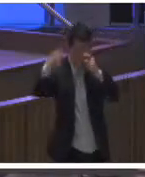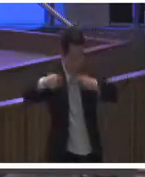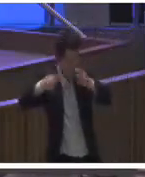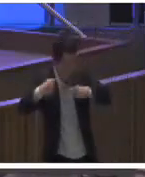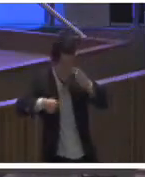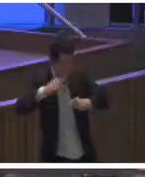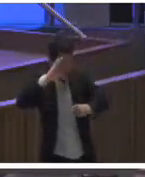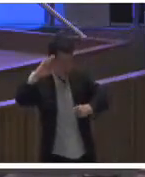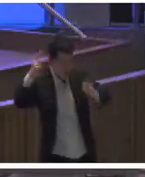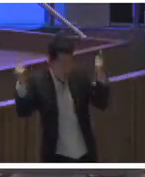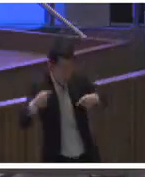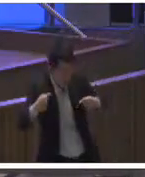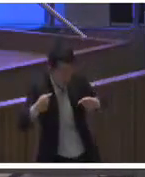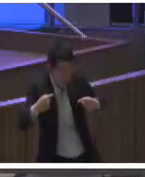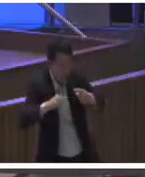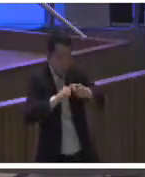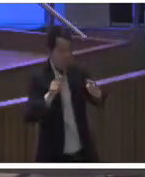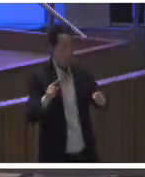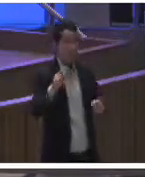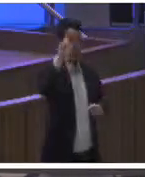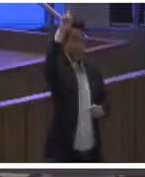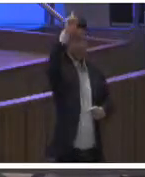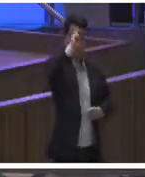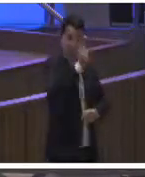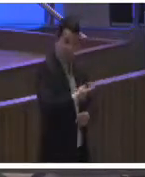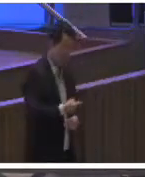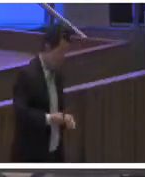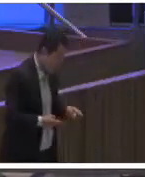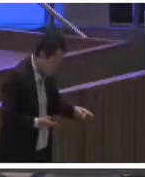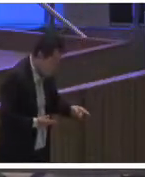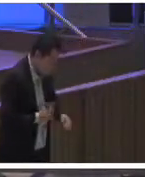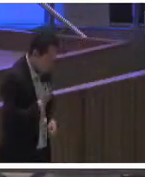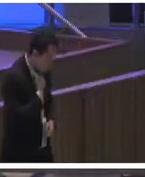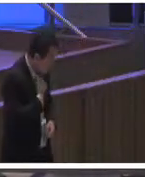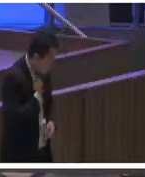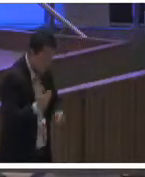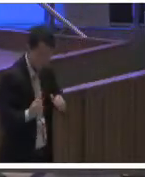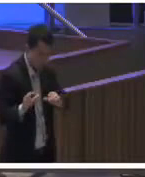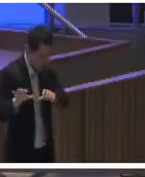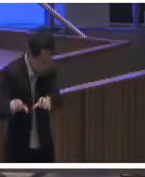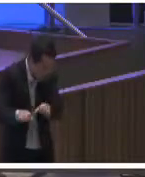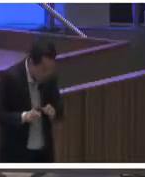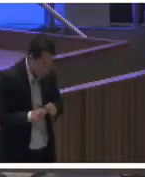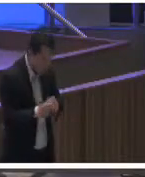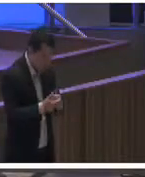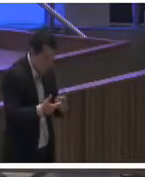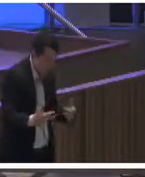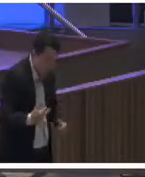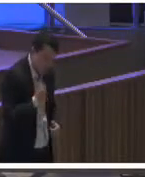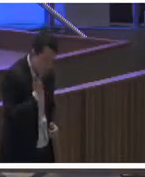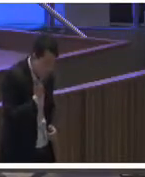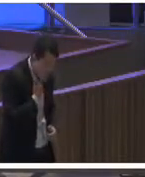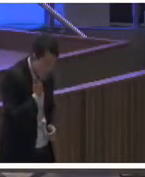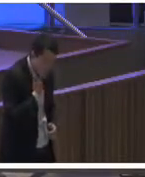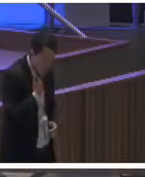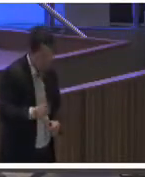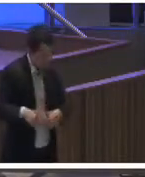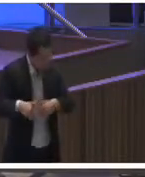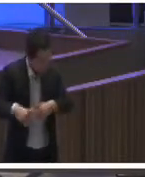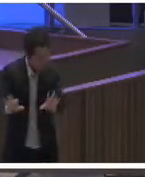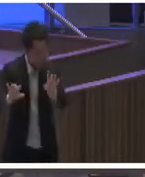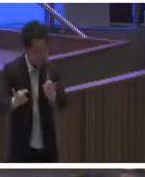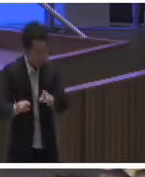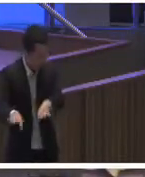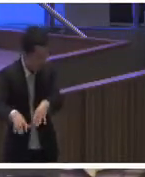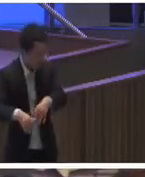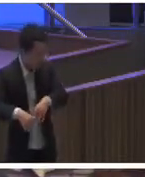era o salário do soldado voluntário, ele não era pago. Ele então podia saquear o que ele quisesse. Mas dessa vez